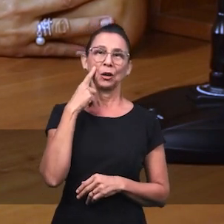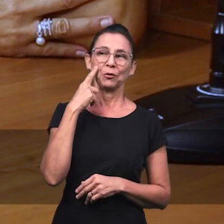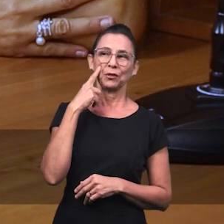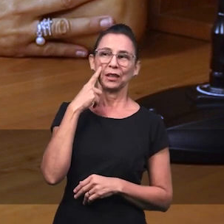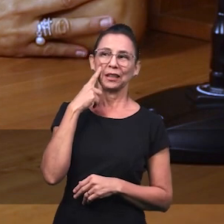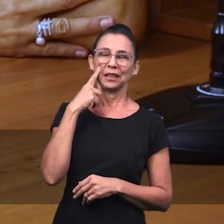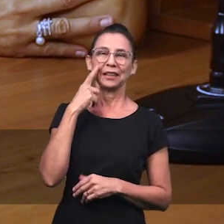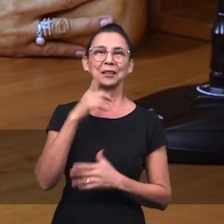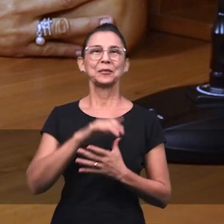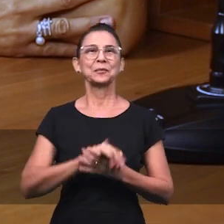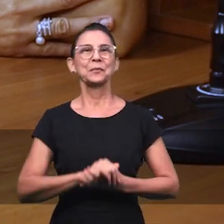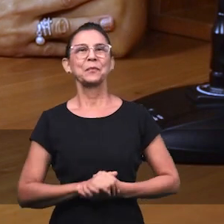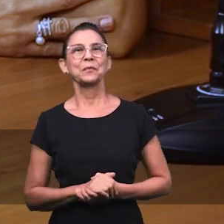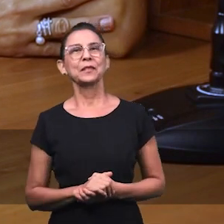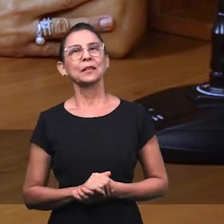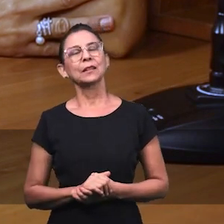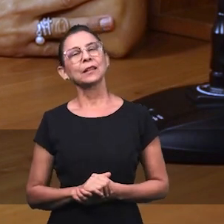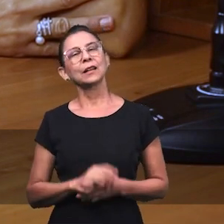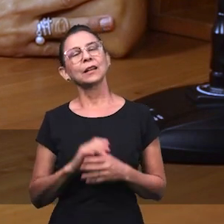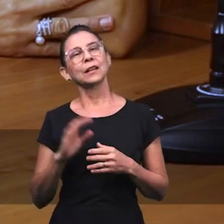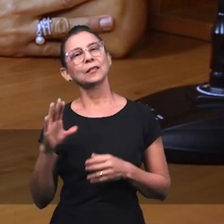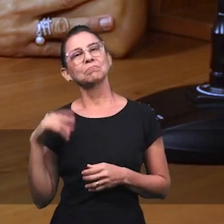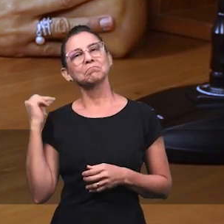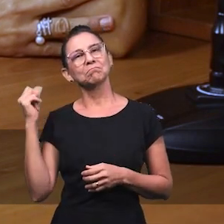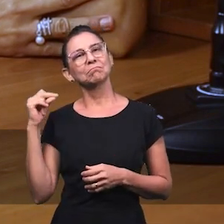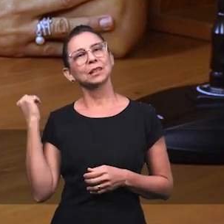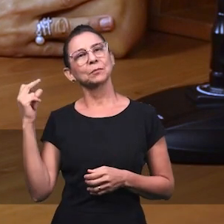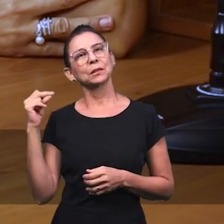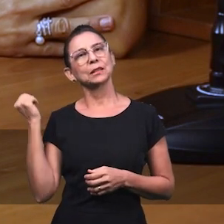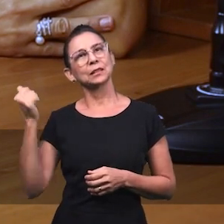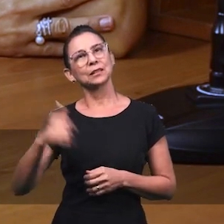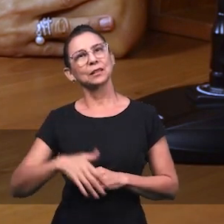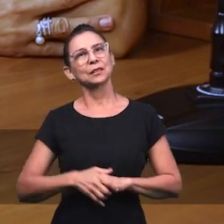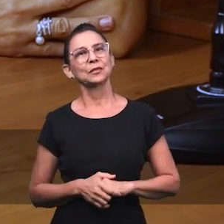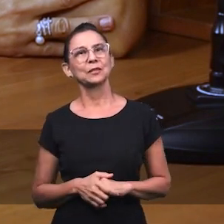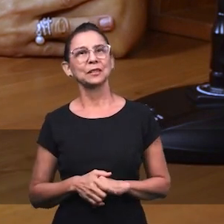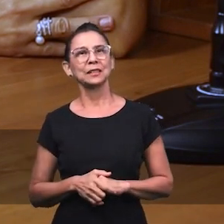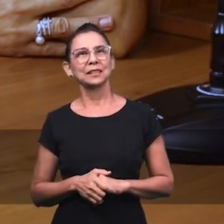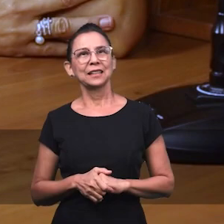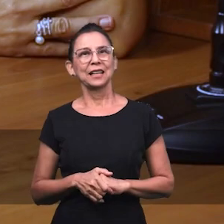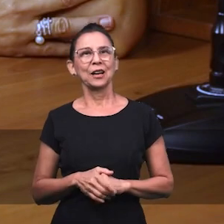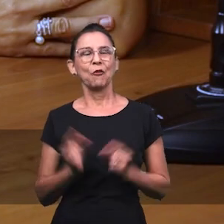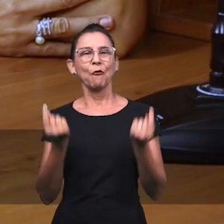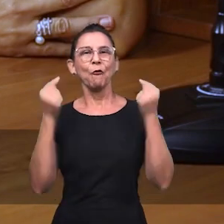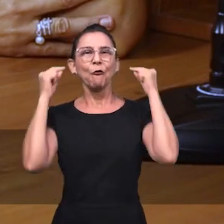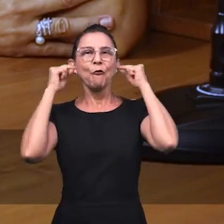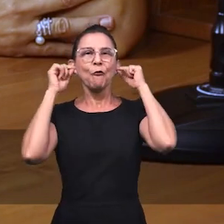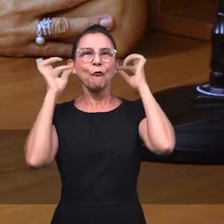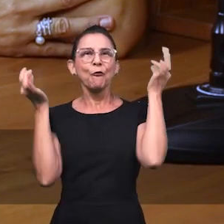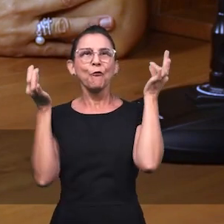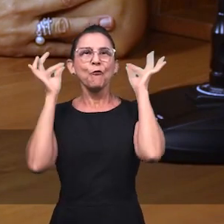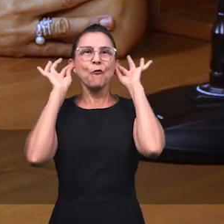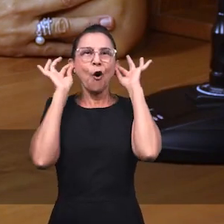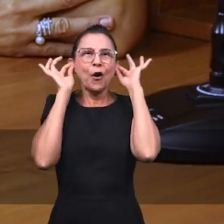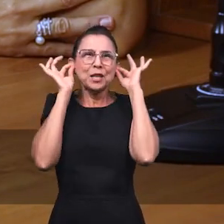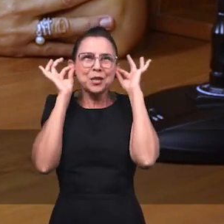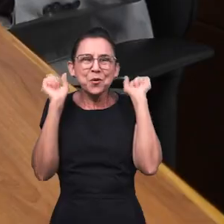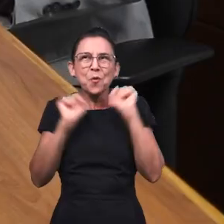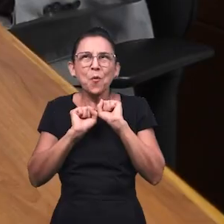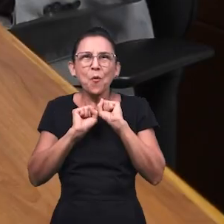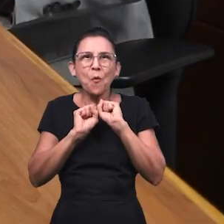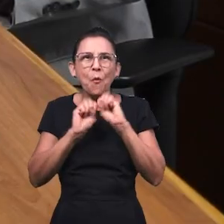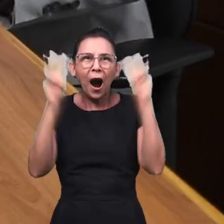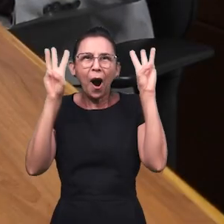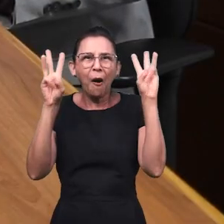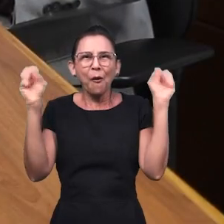cantando. Como tempo for passando, eu uso o rasfone do ouvido, volume